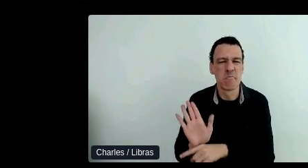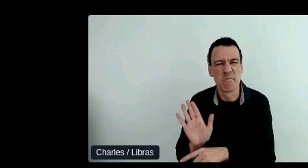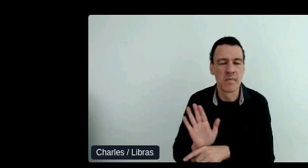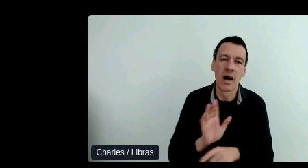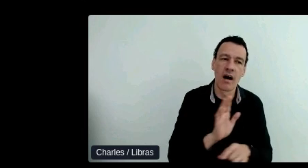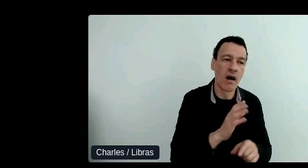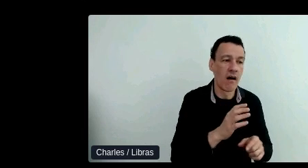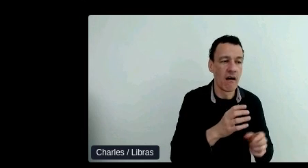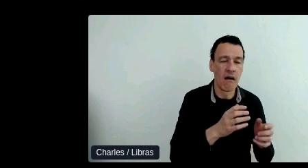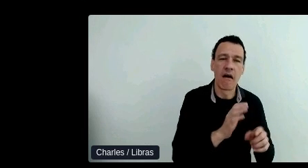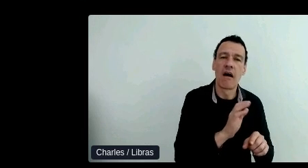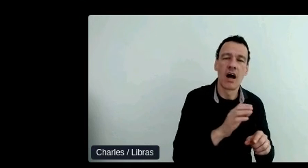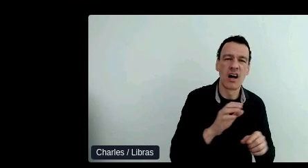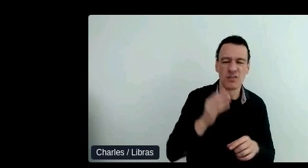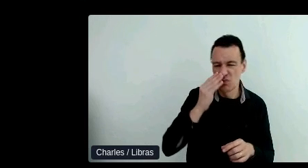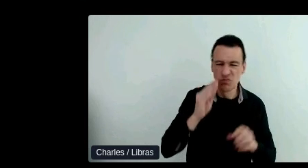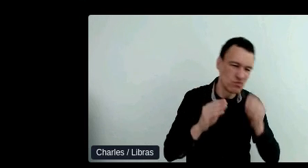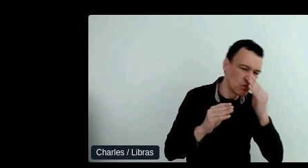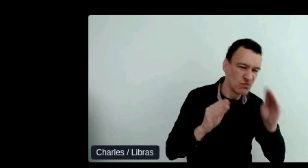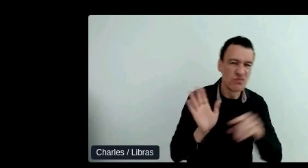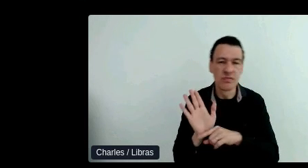ir.